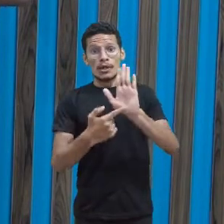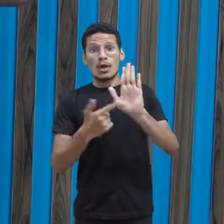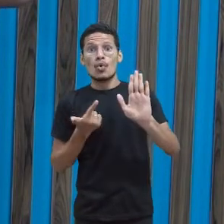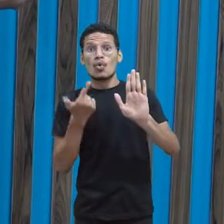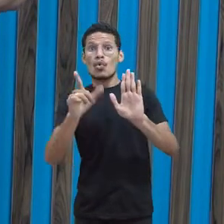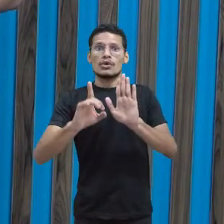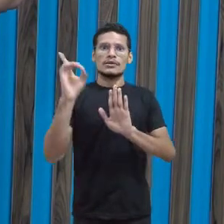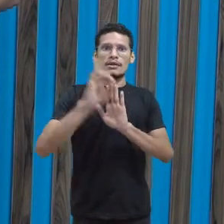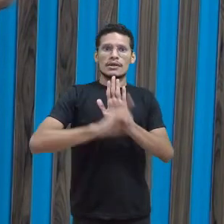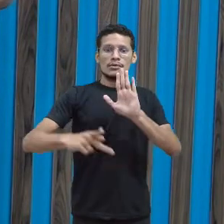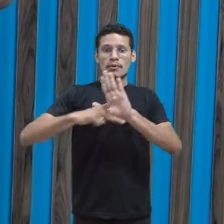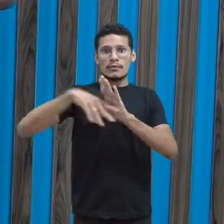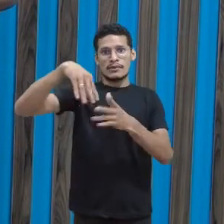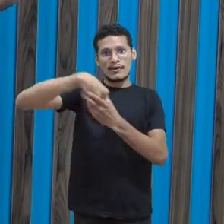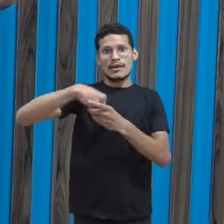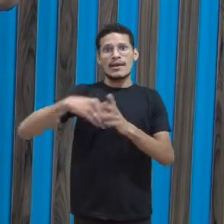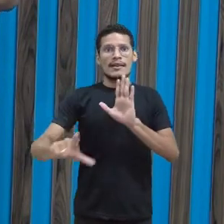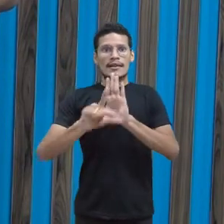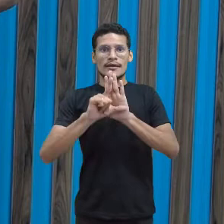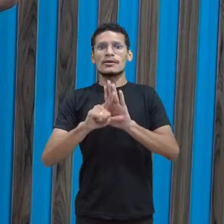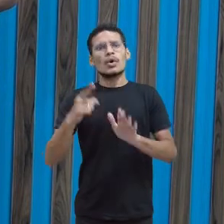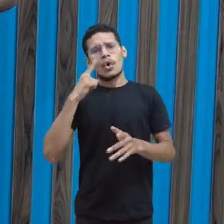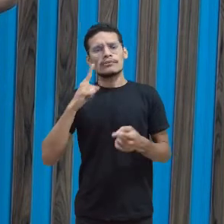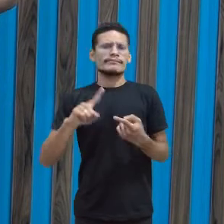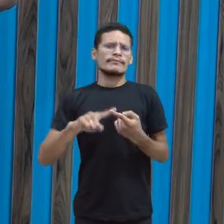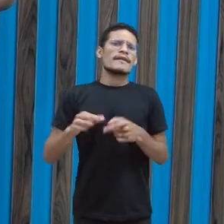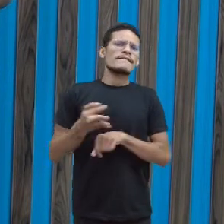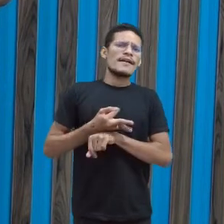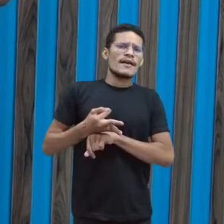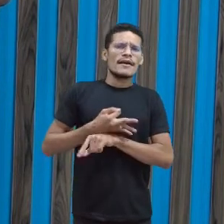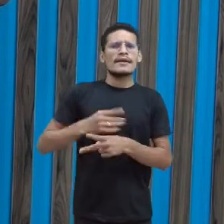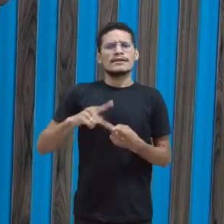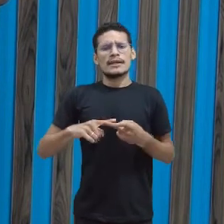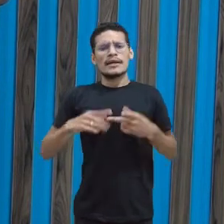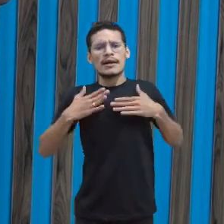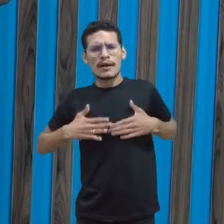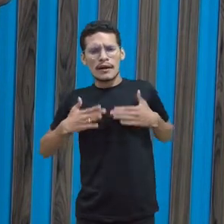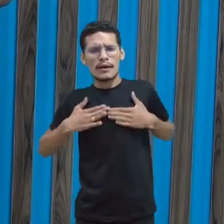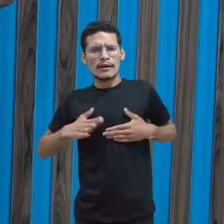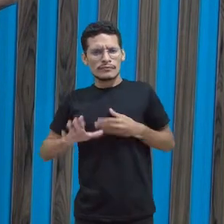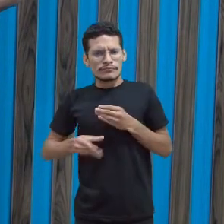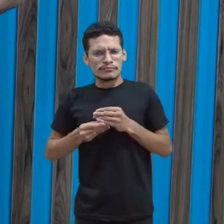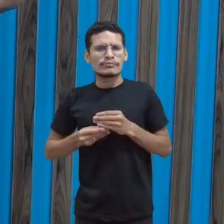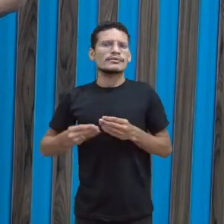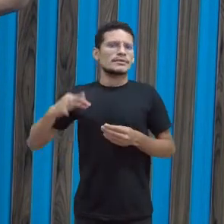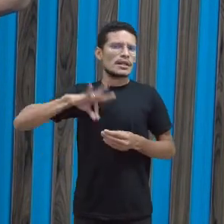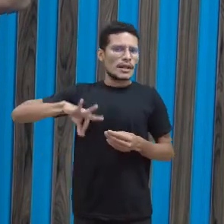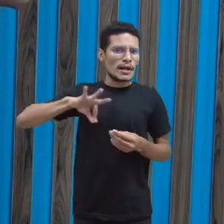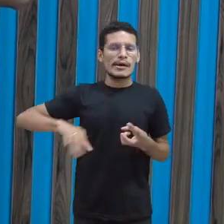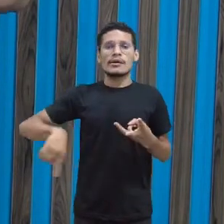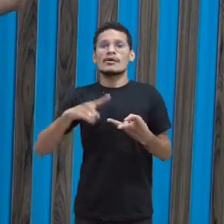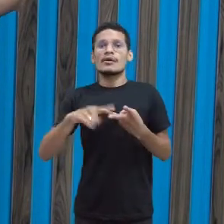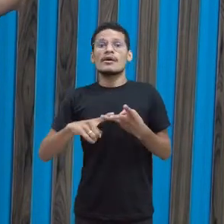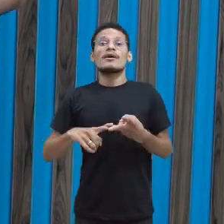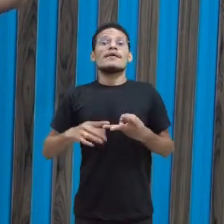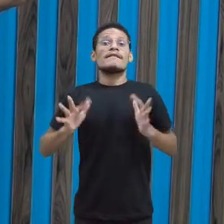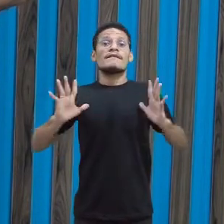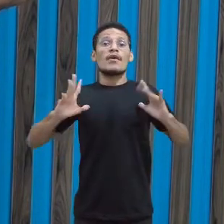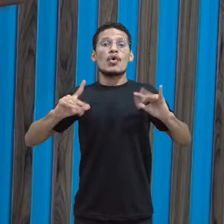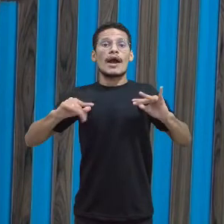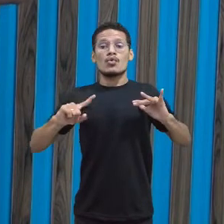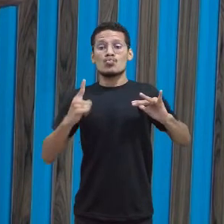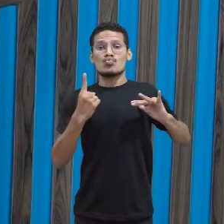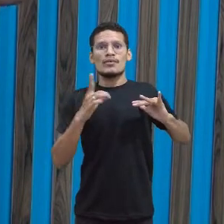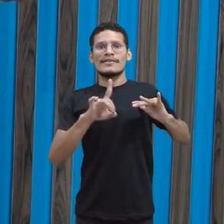são assegurados pela legislação, né? Como férias e descanso remunerado, isso é uma luta antiga. Então, folgar ao menos um